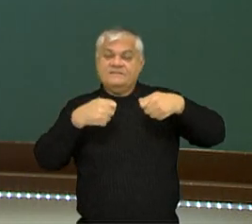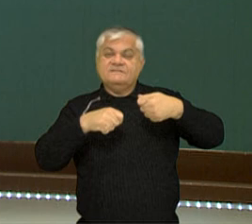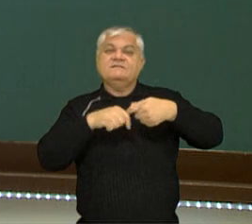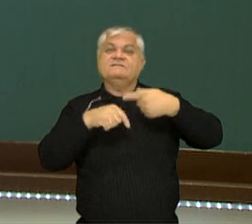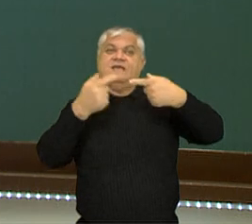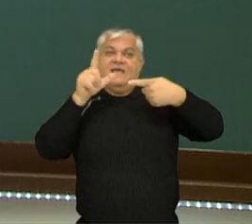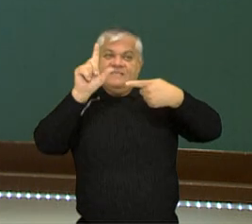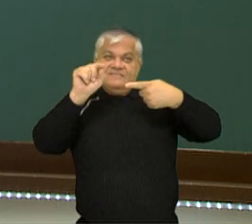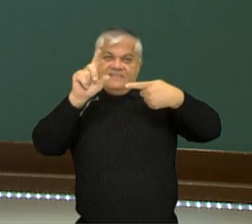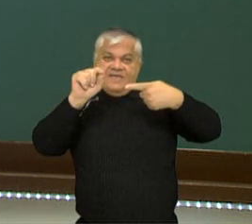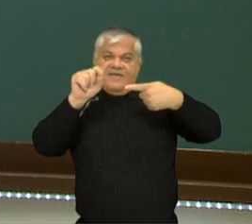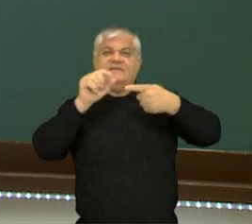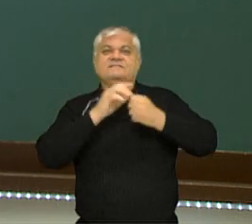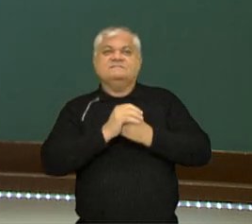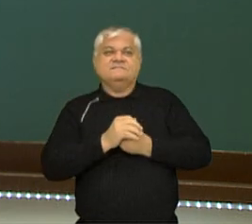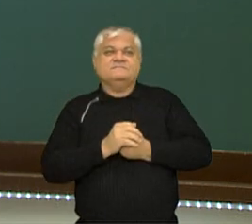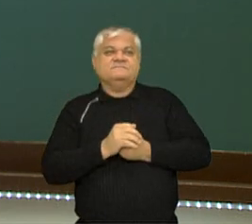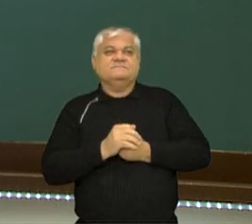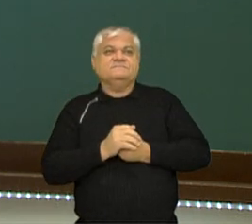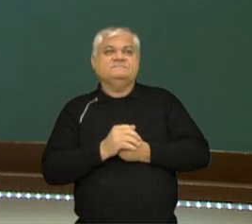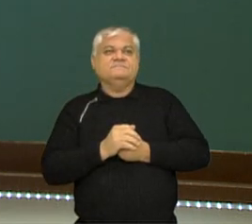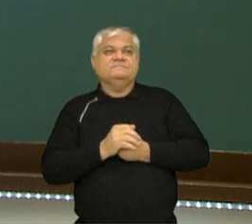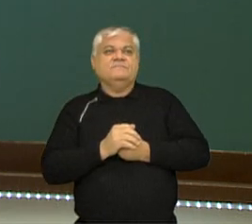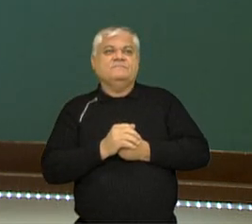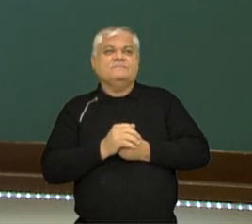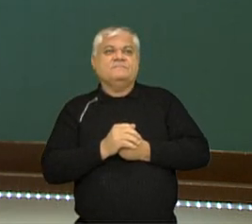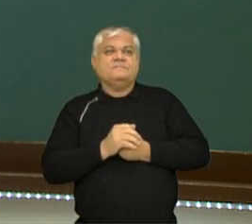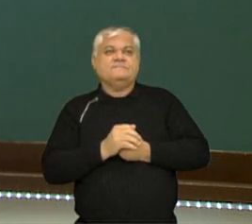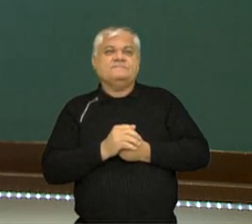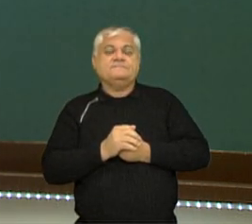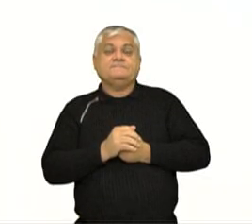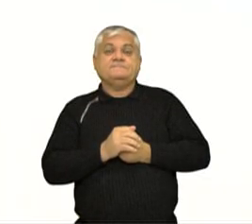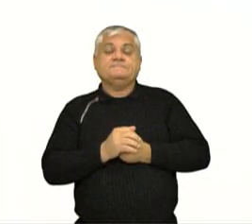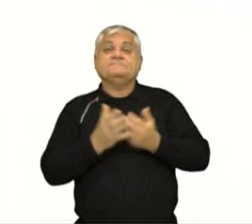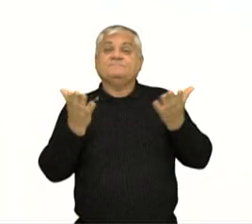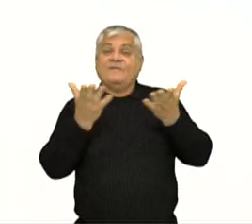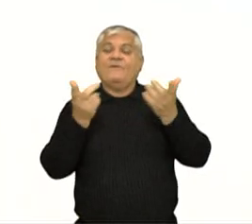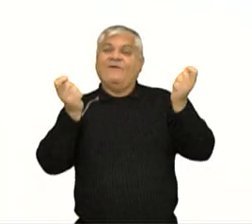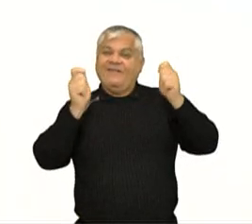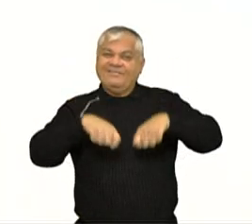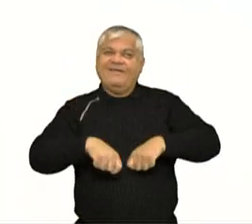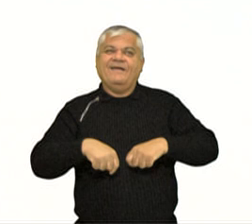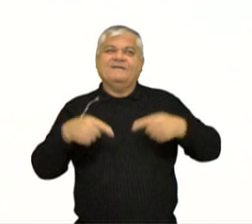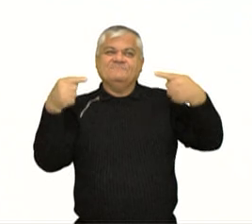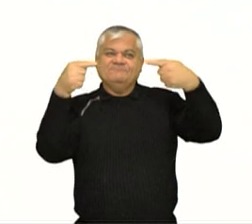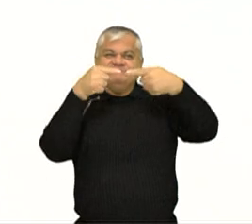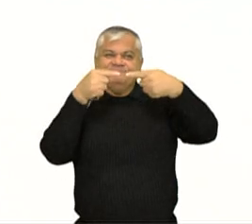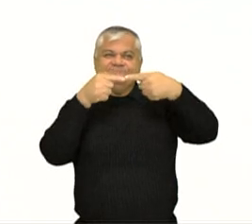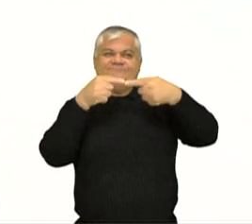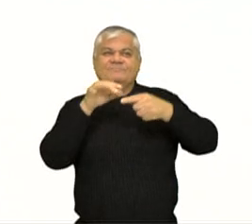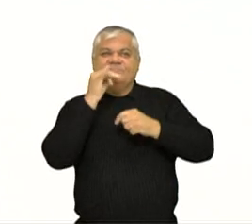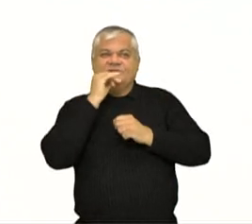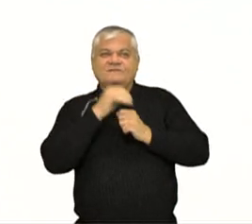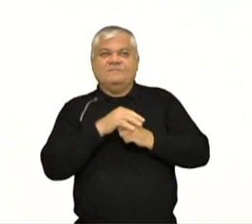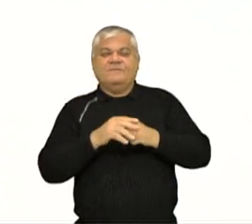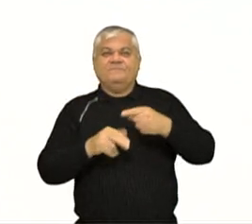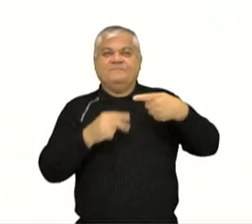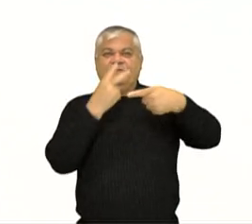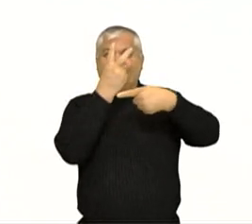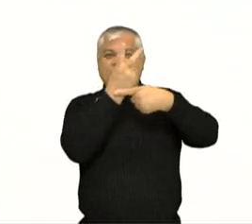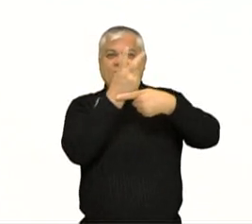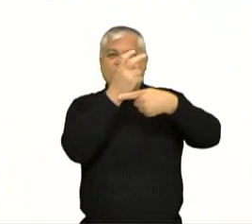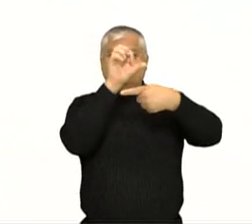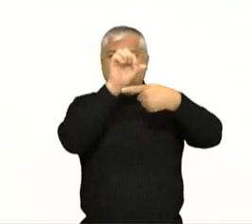à décima potência, ok? Então agora eu consigo aplicar a regra, né? Eu tenho 2